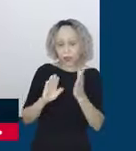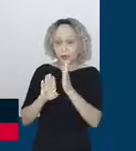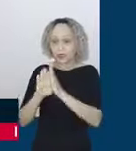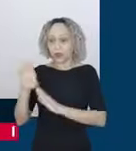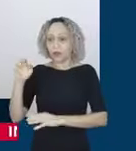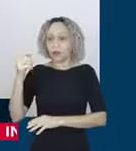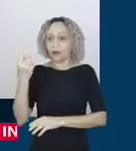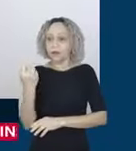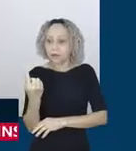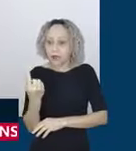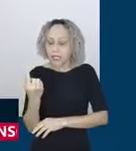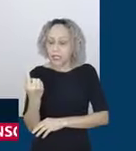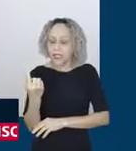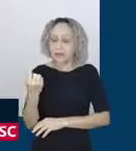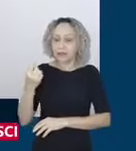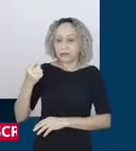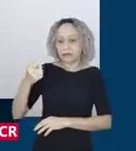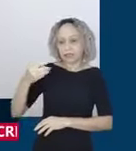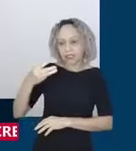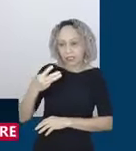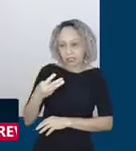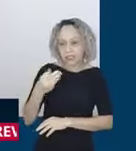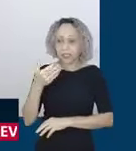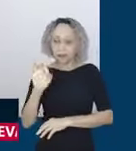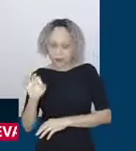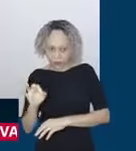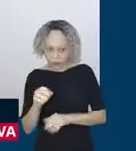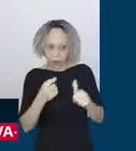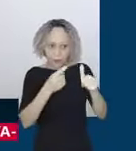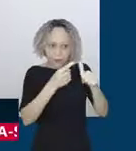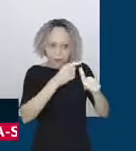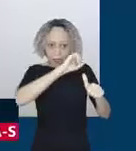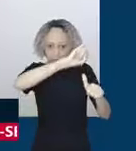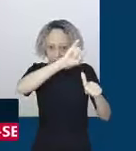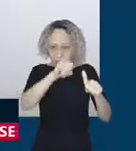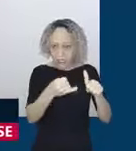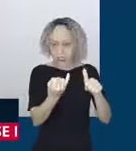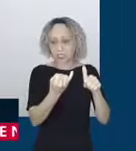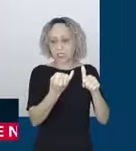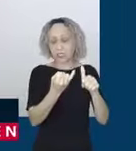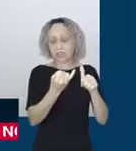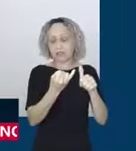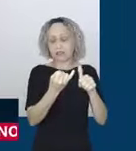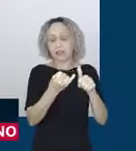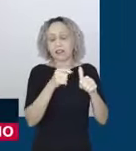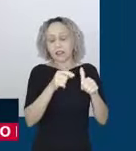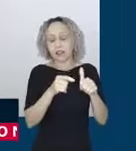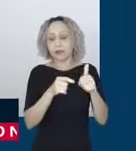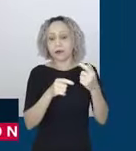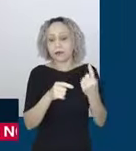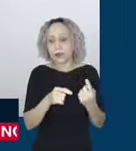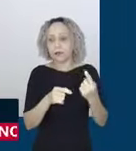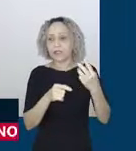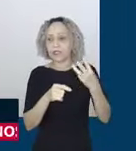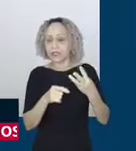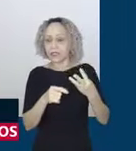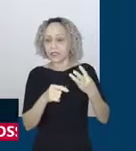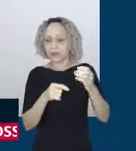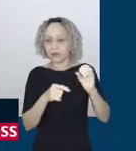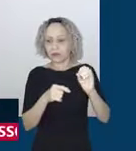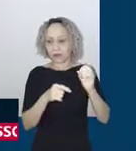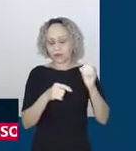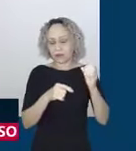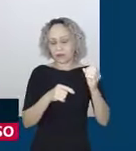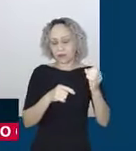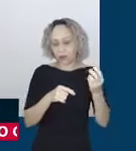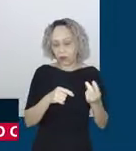a 1.302 em janeiro. O presidente Lula, em 1º de maio, passou para 1.320. E o ministro Marinho, com